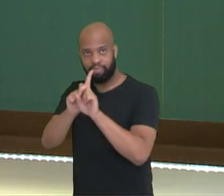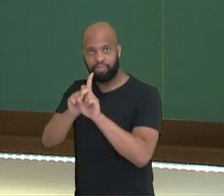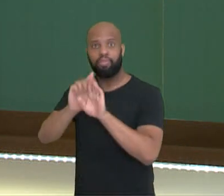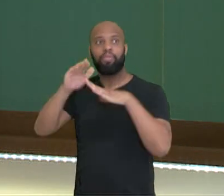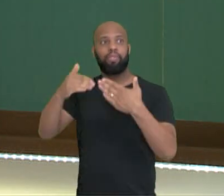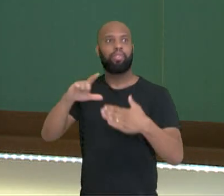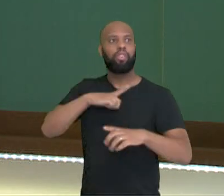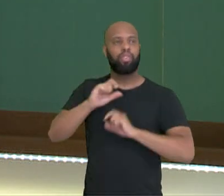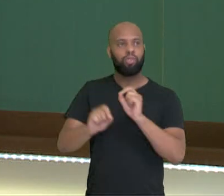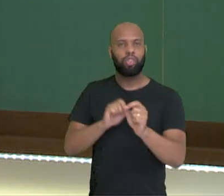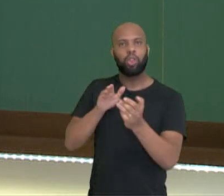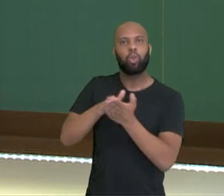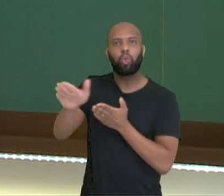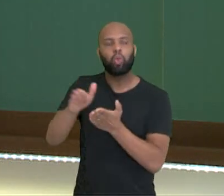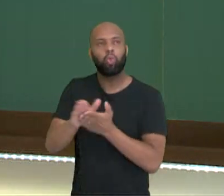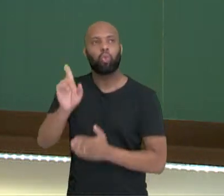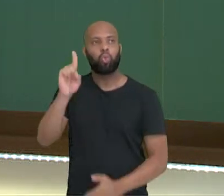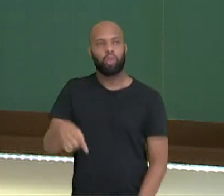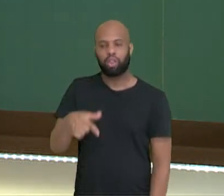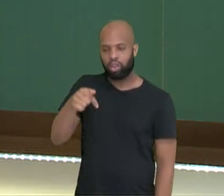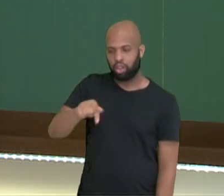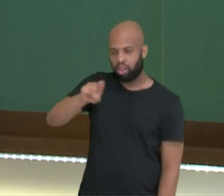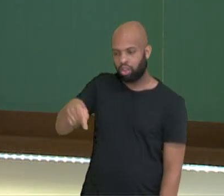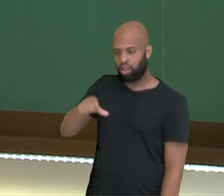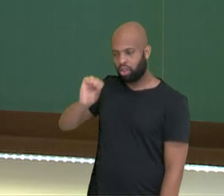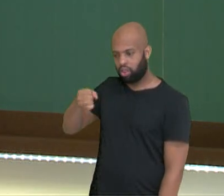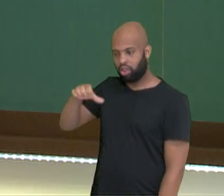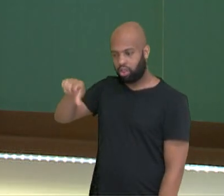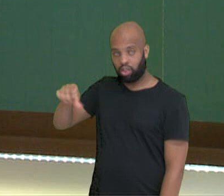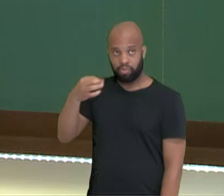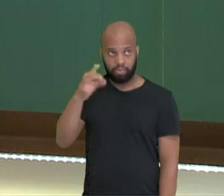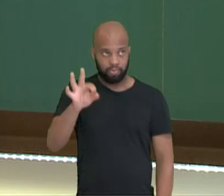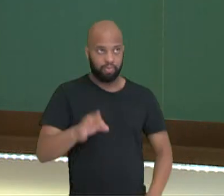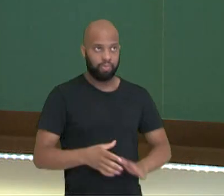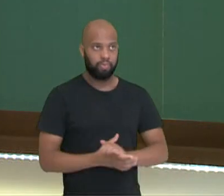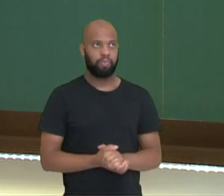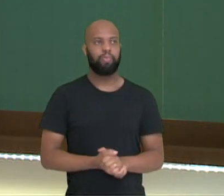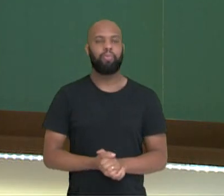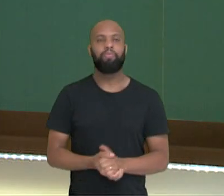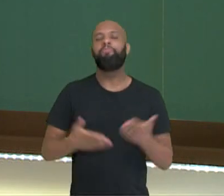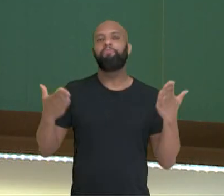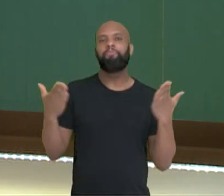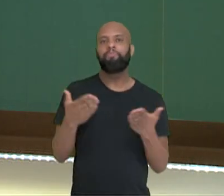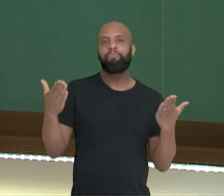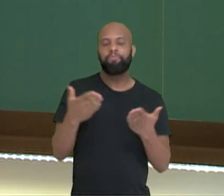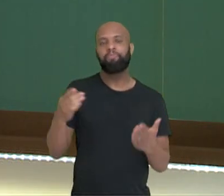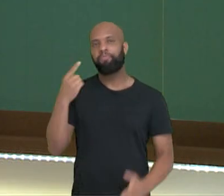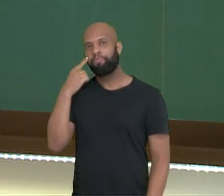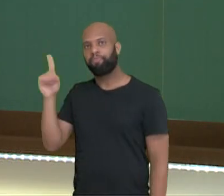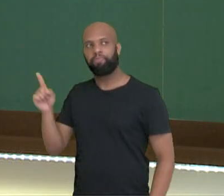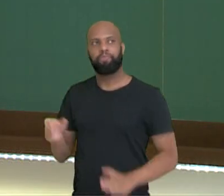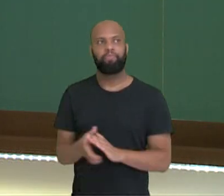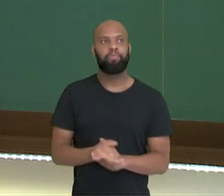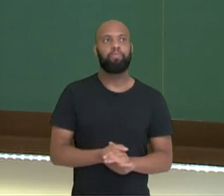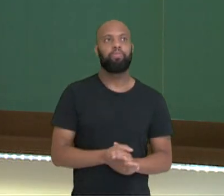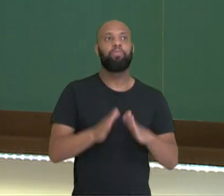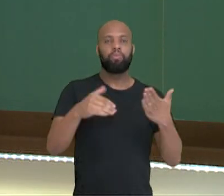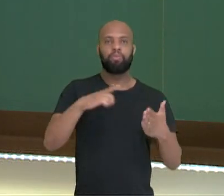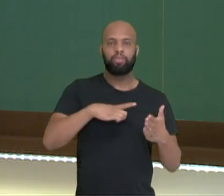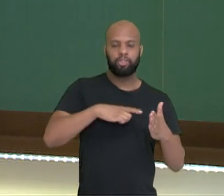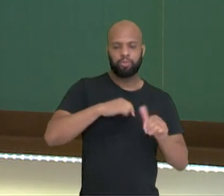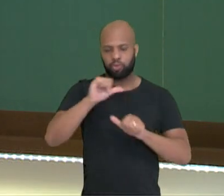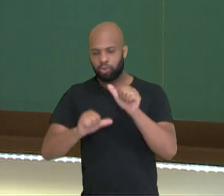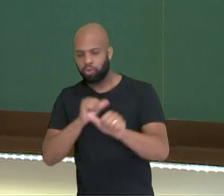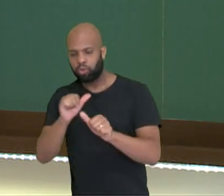o reajuste no custo seria de R$ 7,89. Legal? Agora vamos lá. Veja que com os reajustes